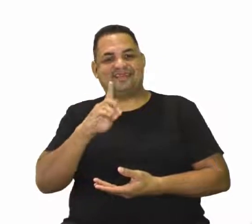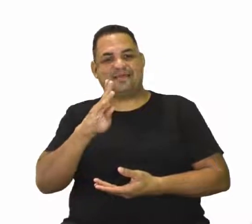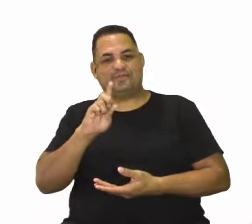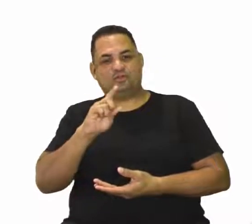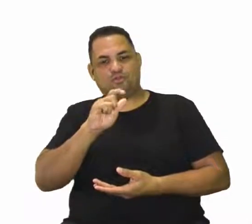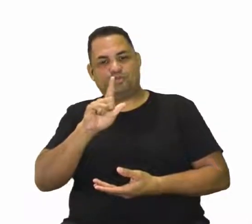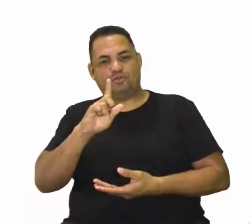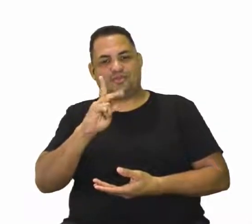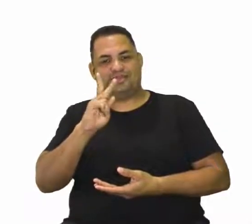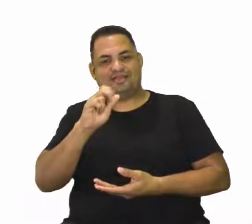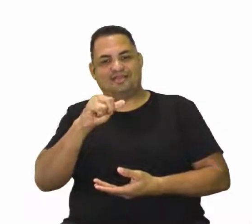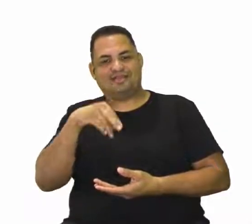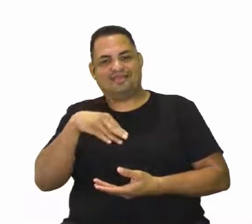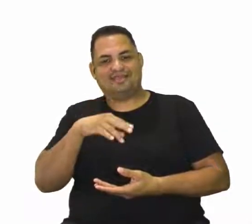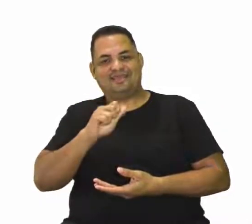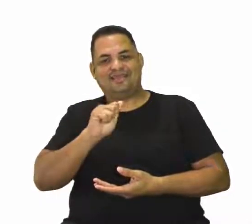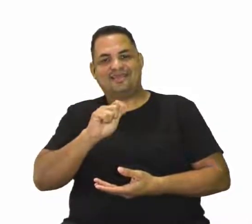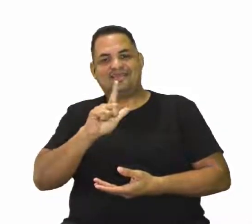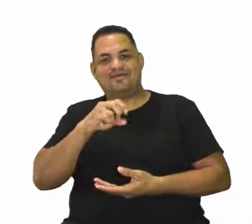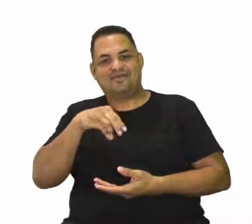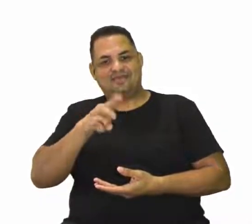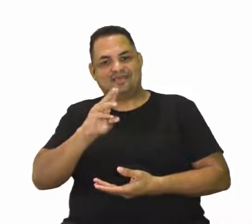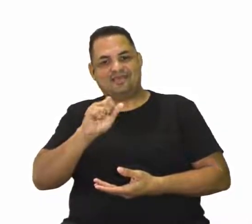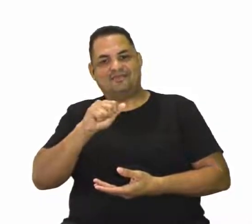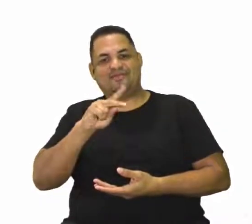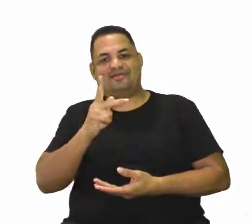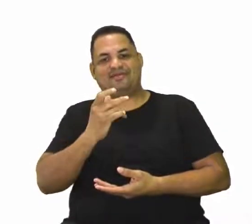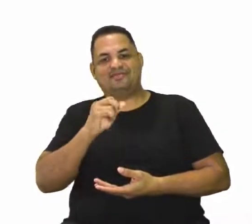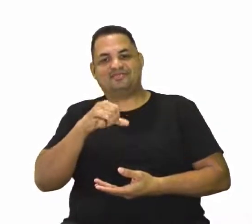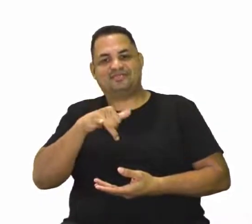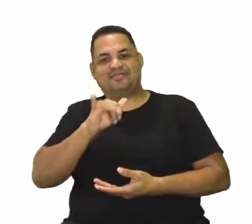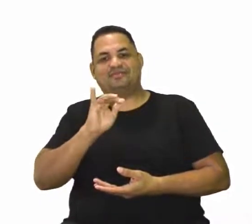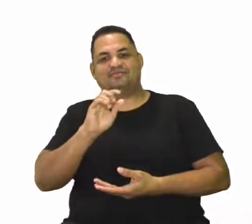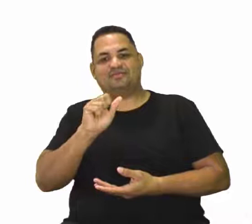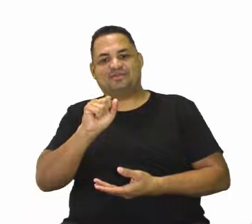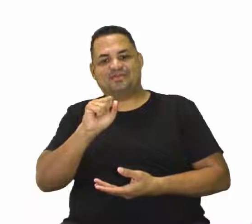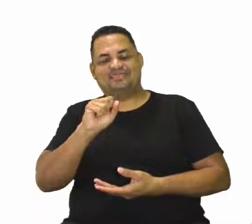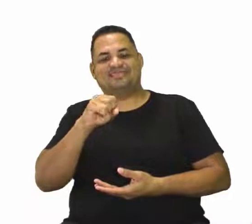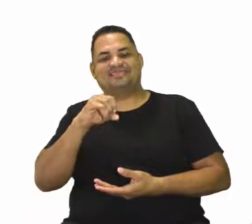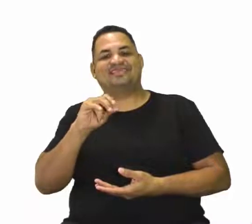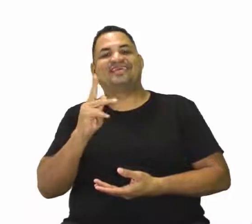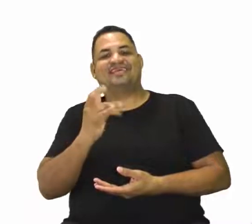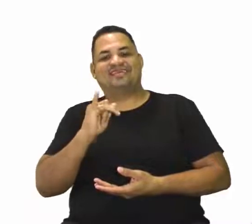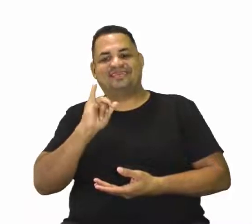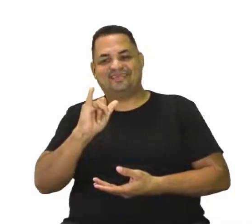Abdul Karim Whats não é